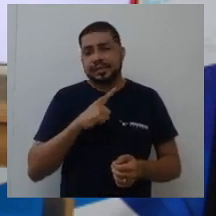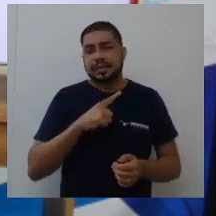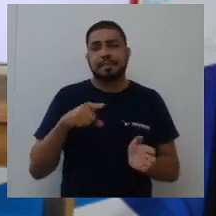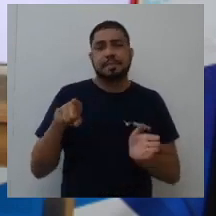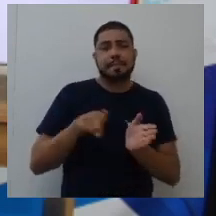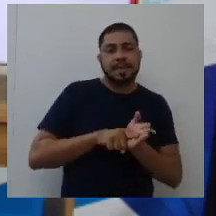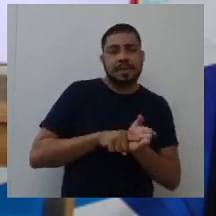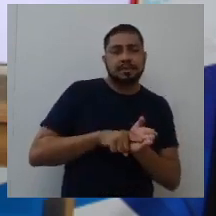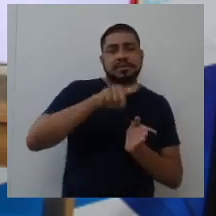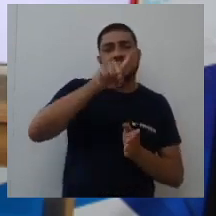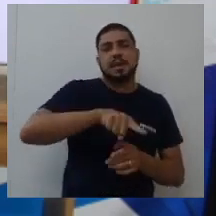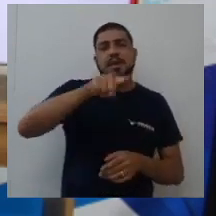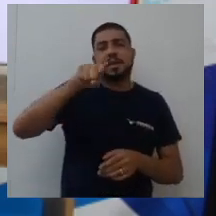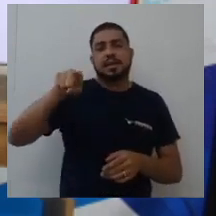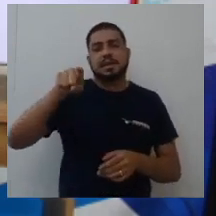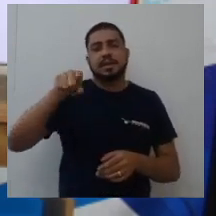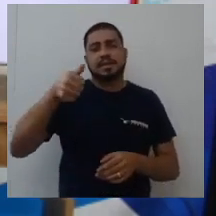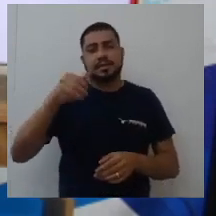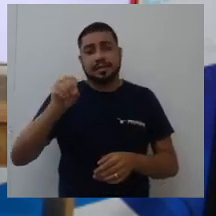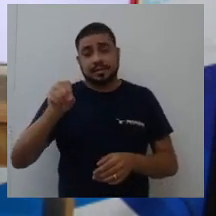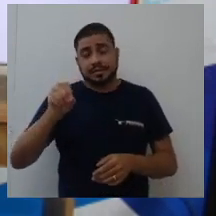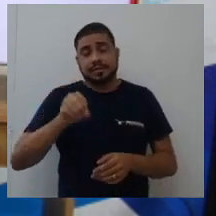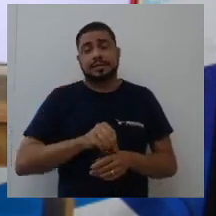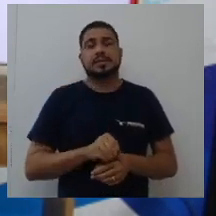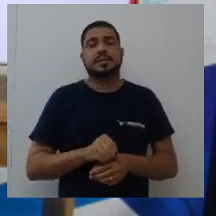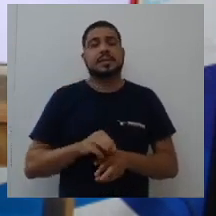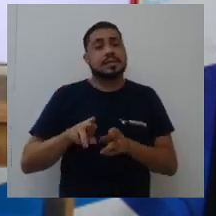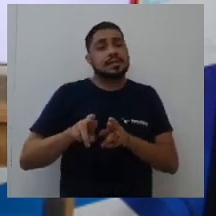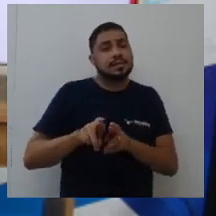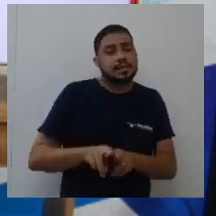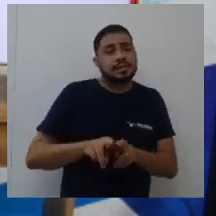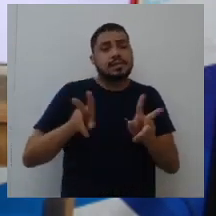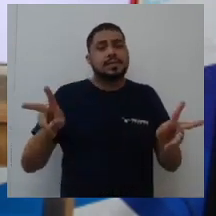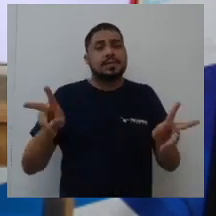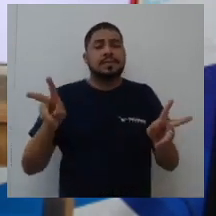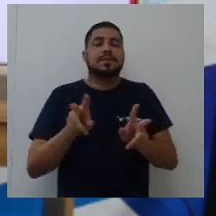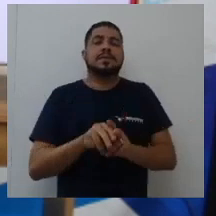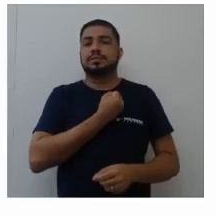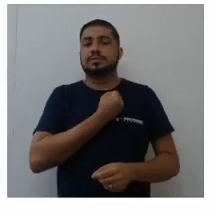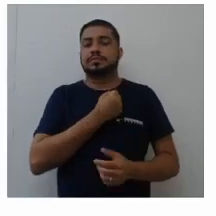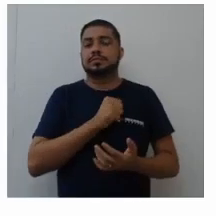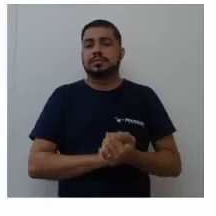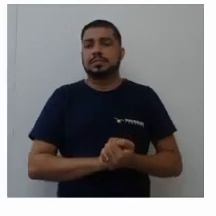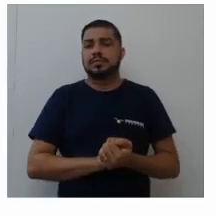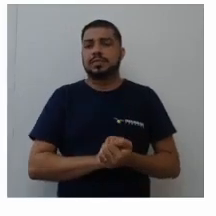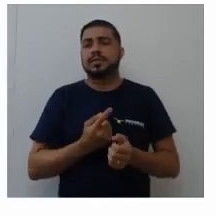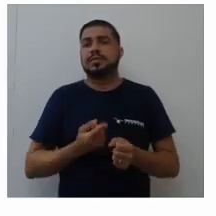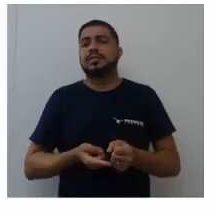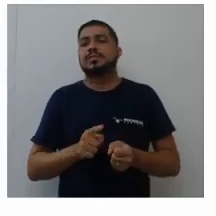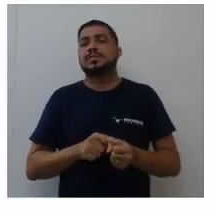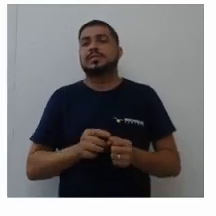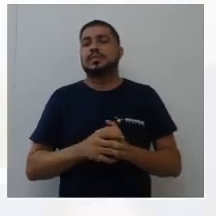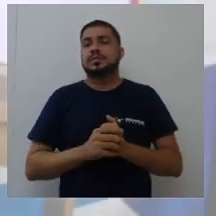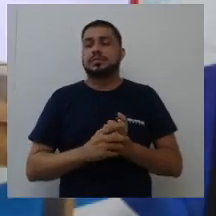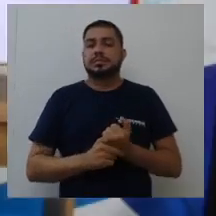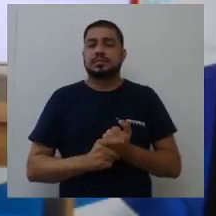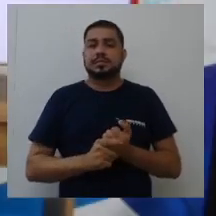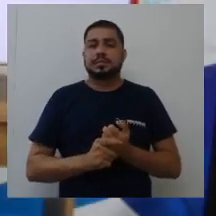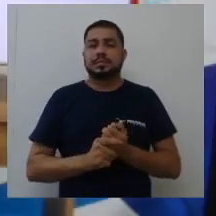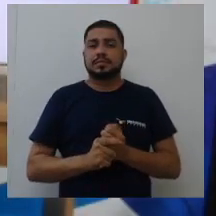menos a raiz de 10. Presta bem atenção. Diferente aí de... Vamos voltar para cá. Olha